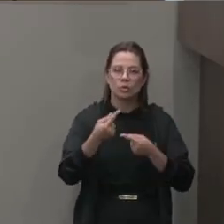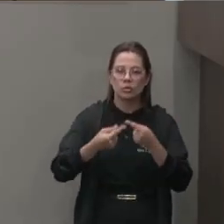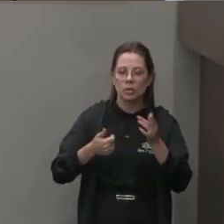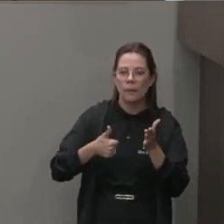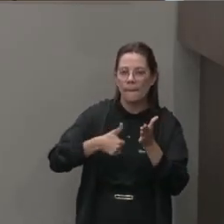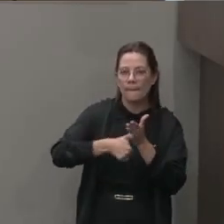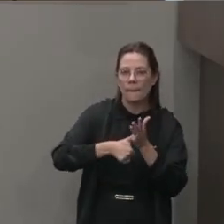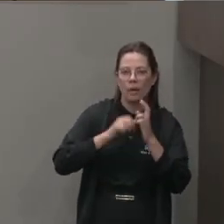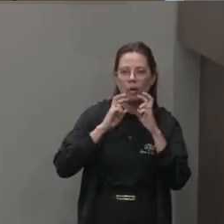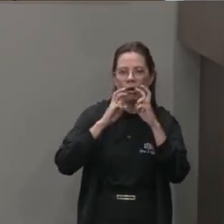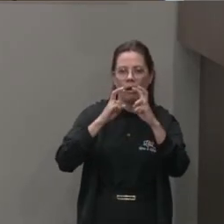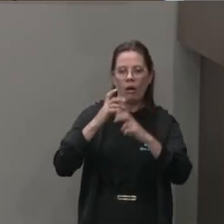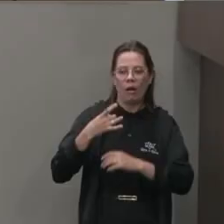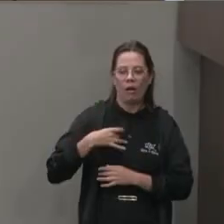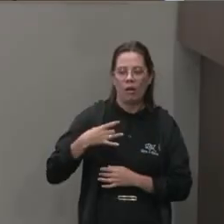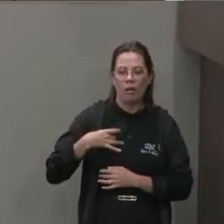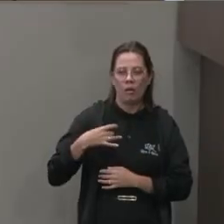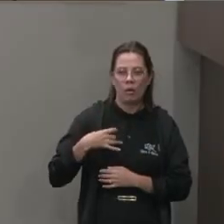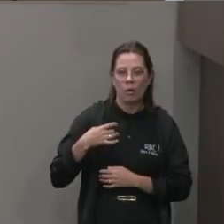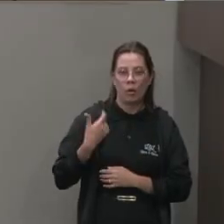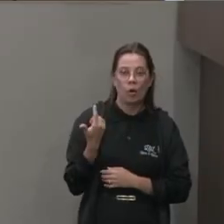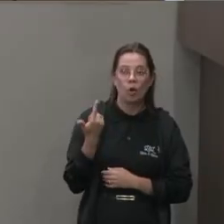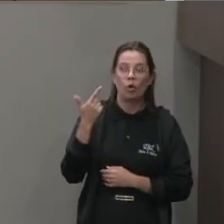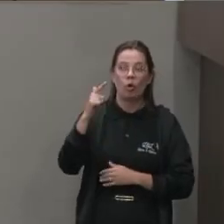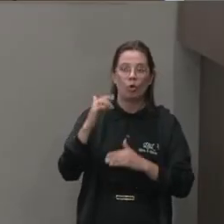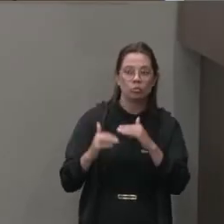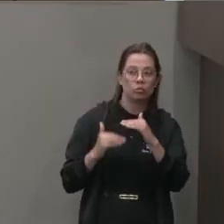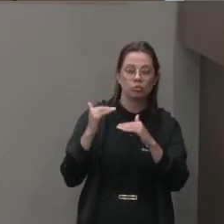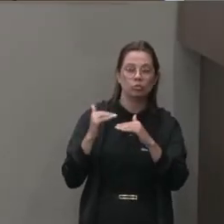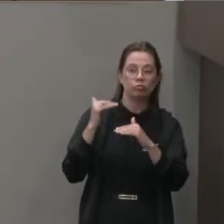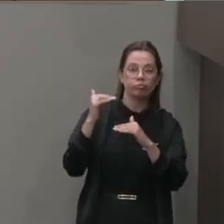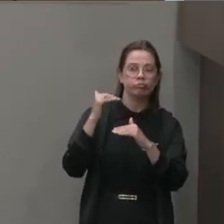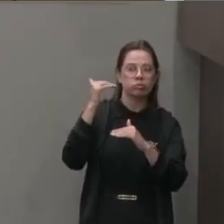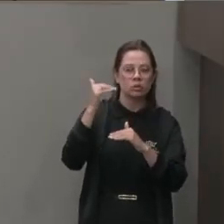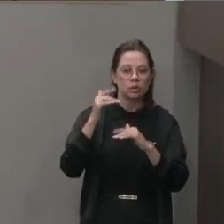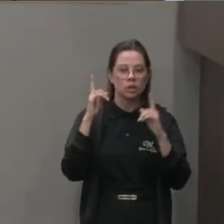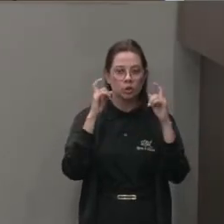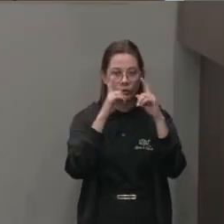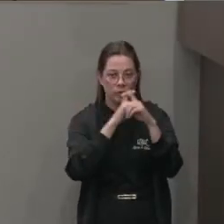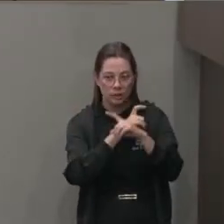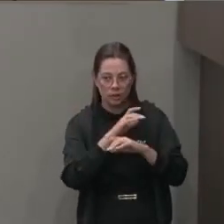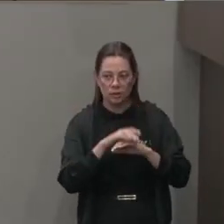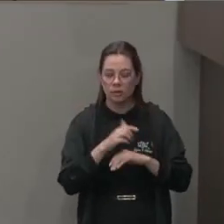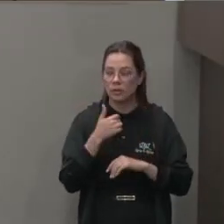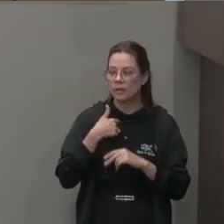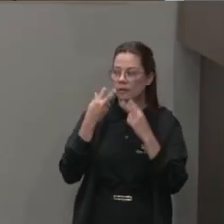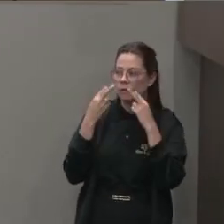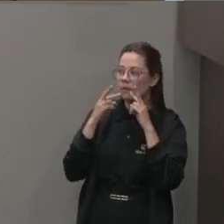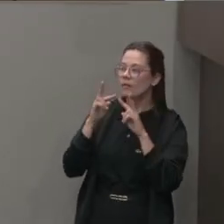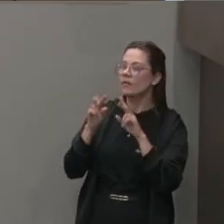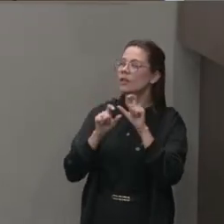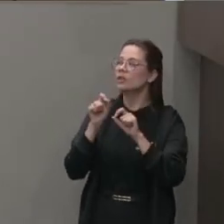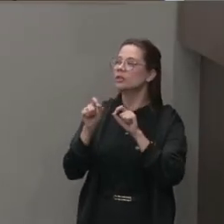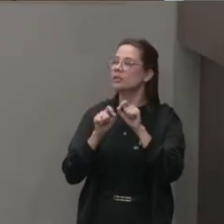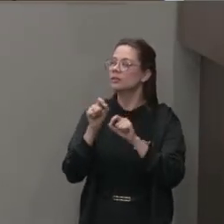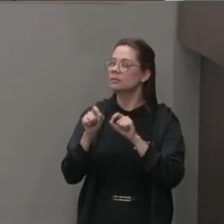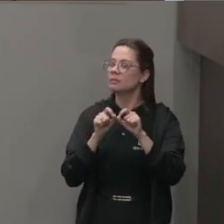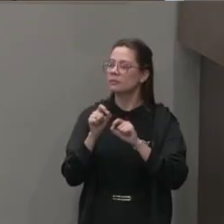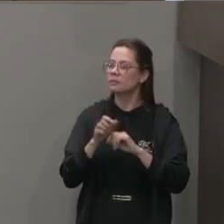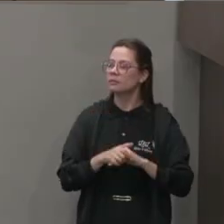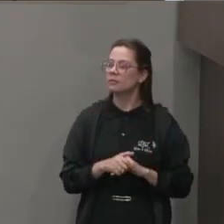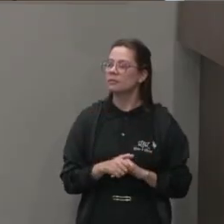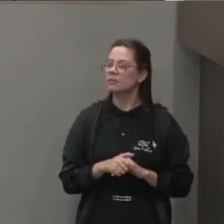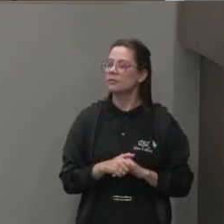né? Ela está chegando em outros patamares, né? E eu vejo de que ela